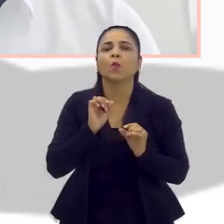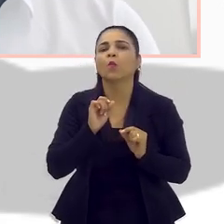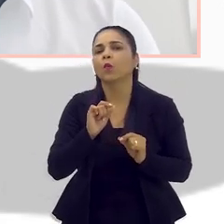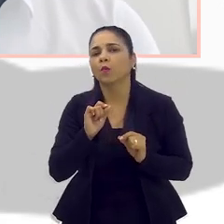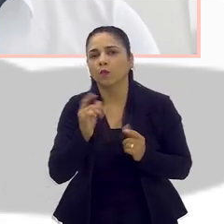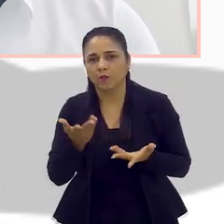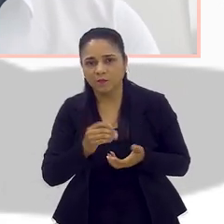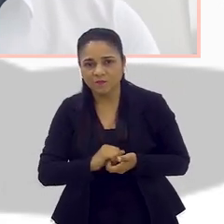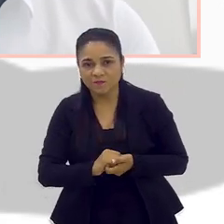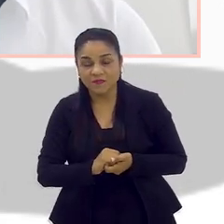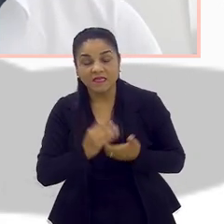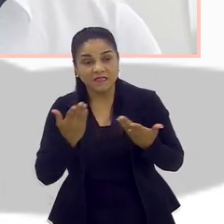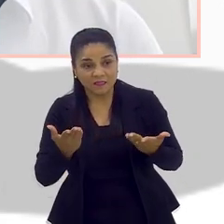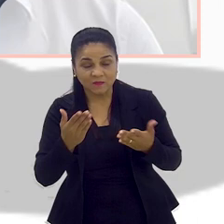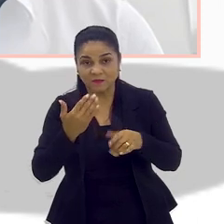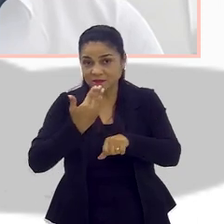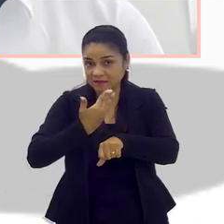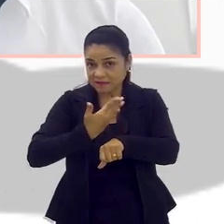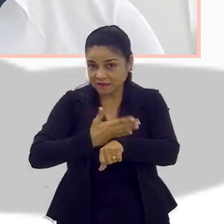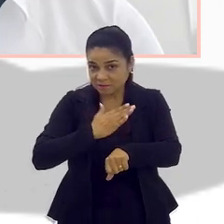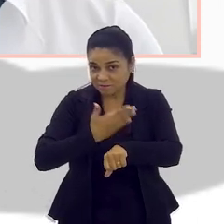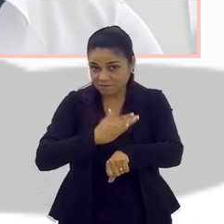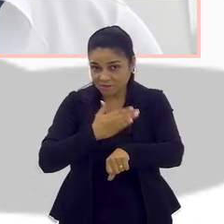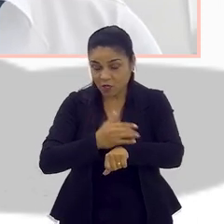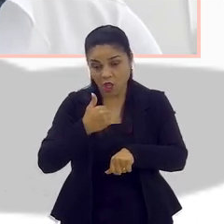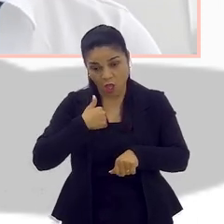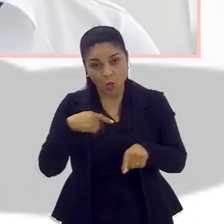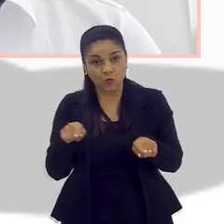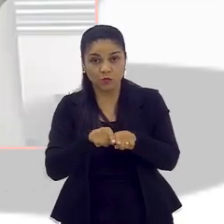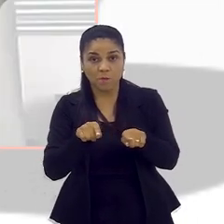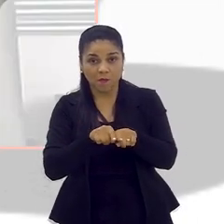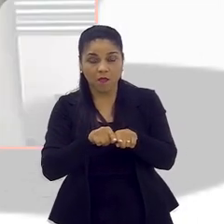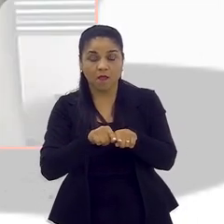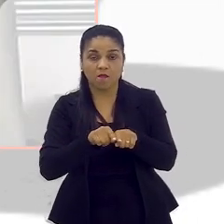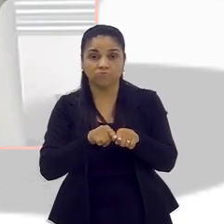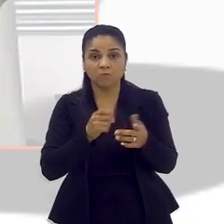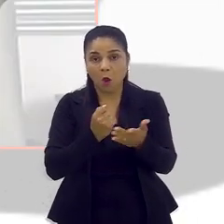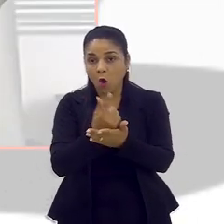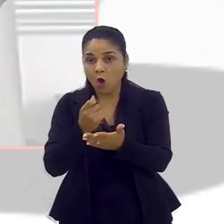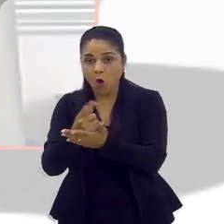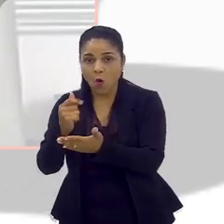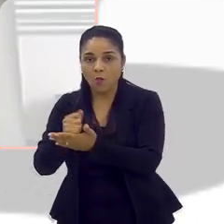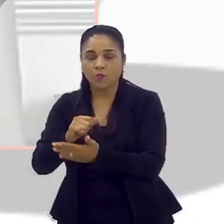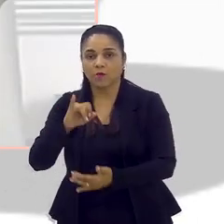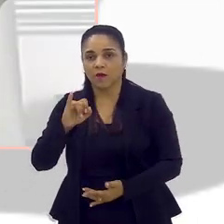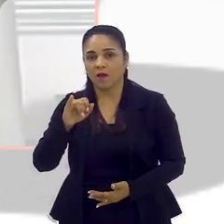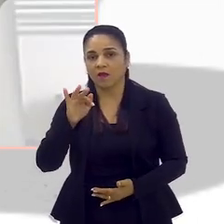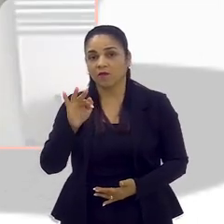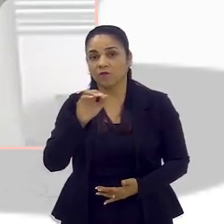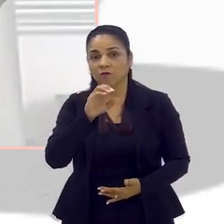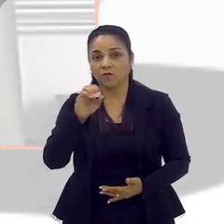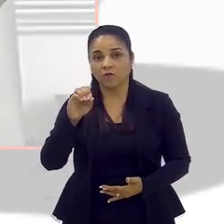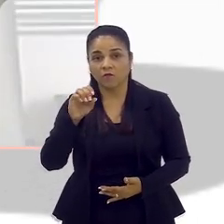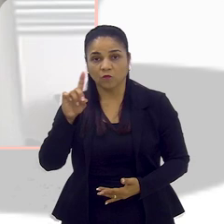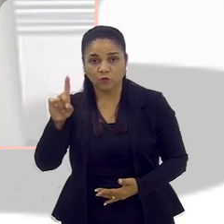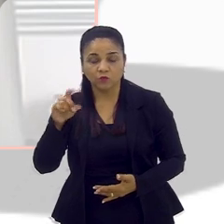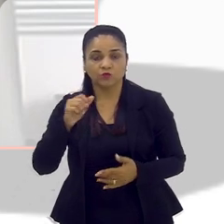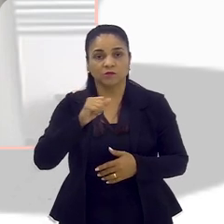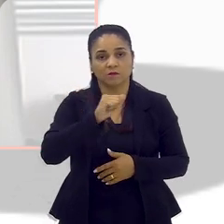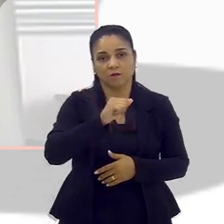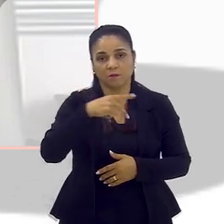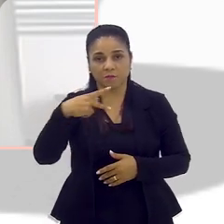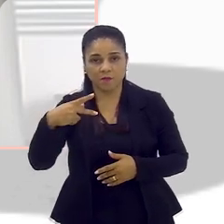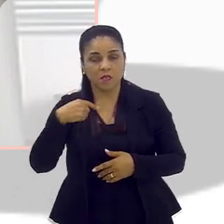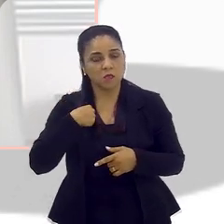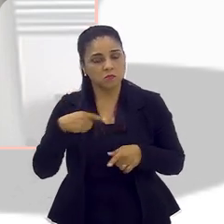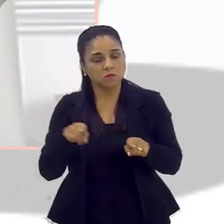Então, na prática mesmo, eu sou um consumidor também de iFood, de aplicativo, então